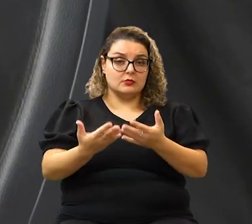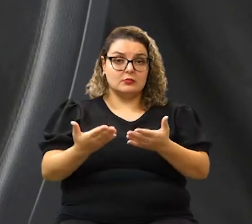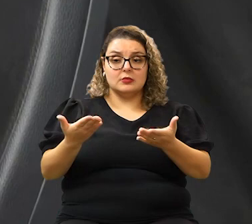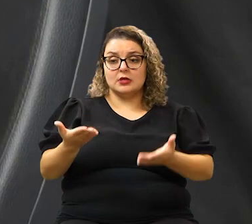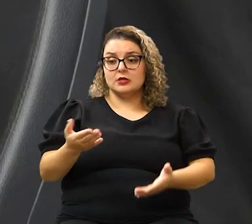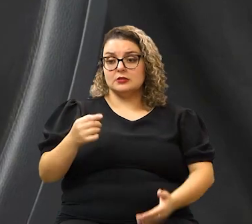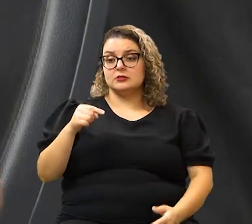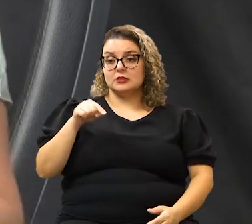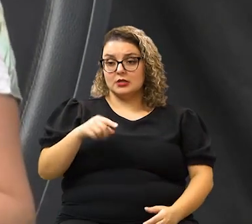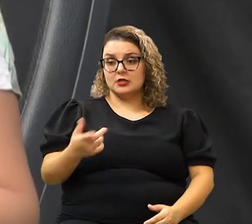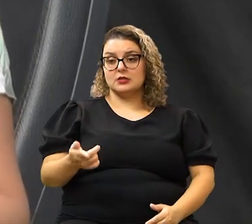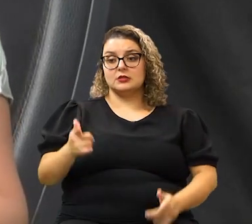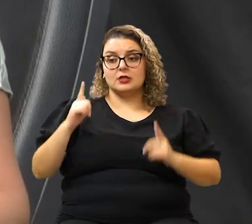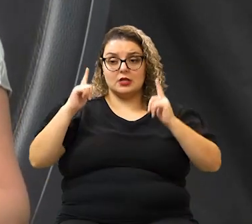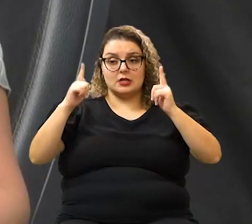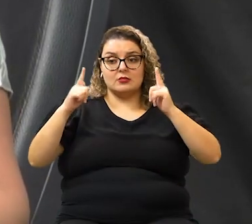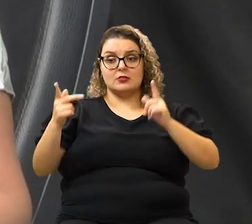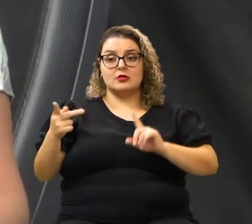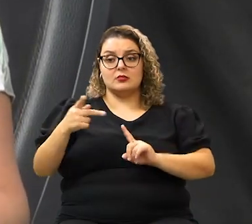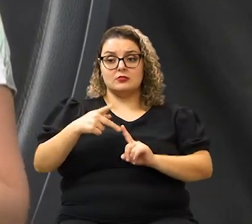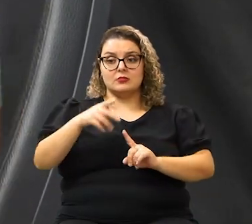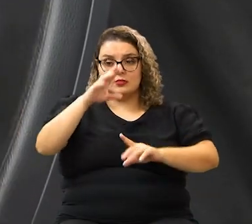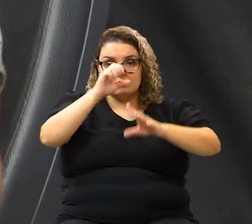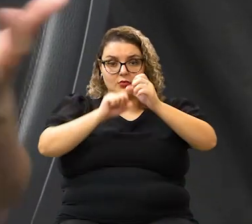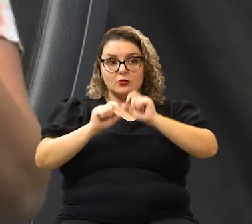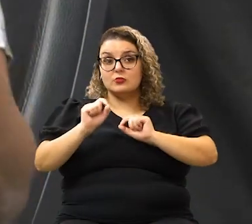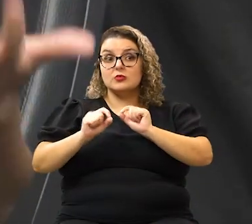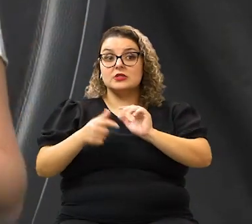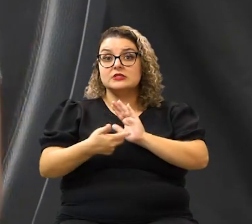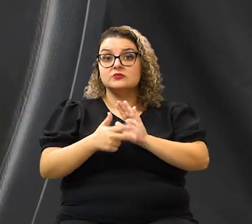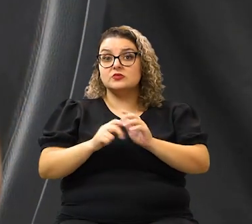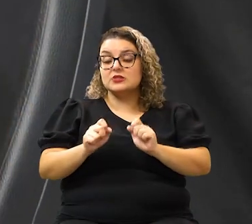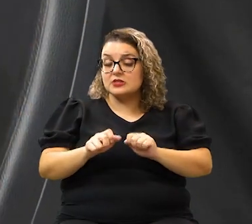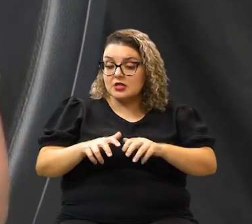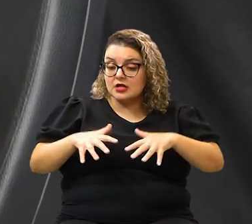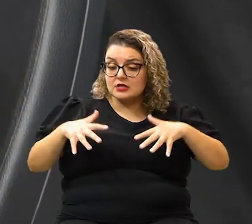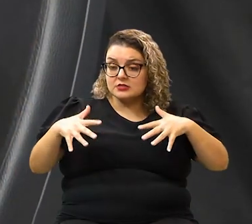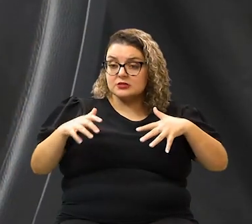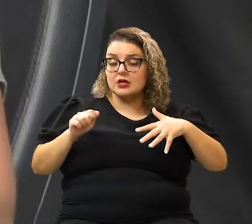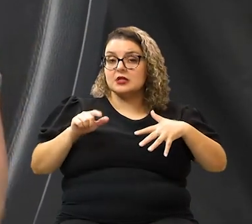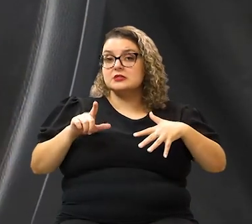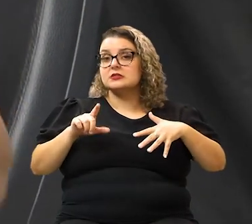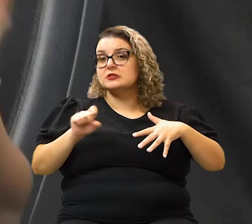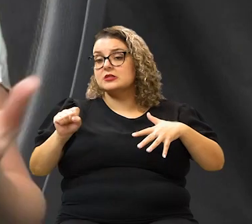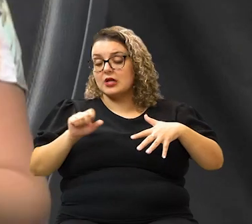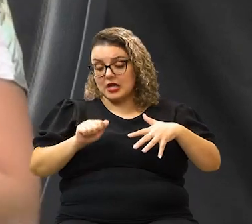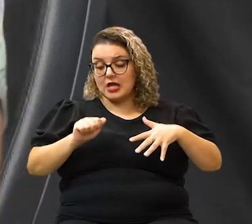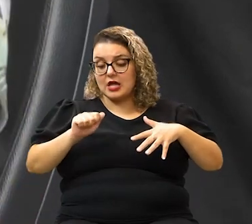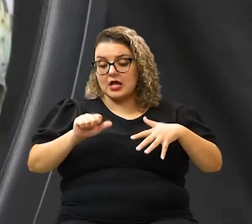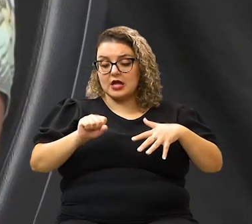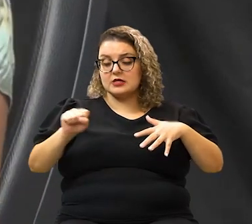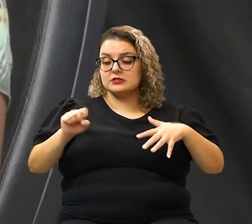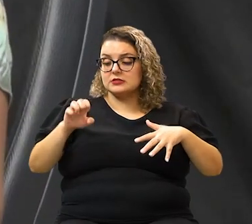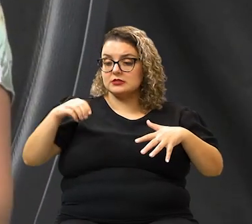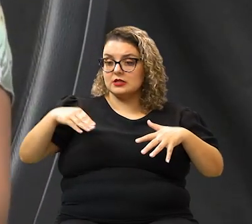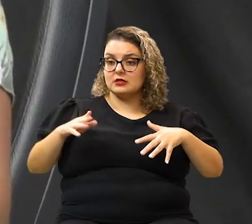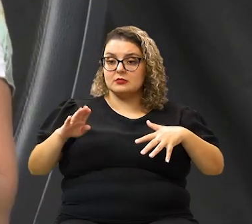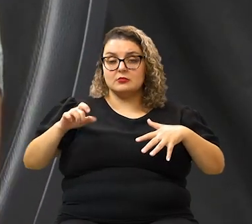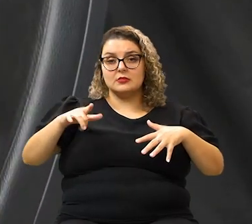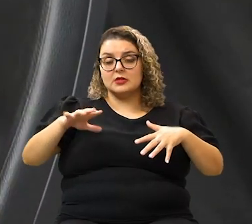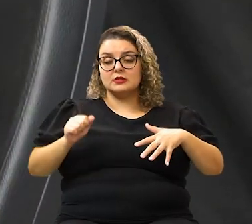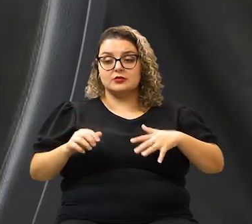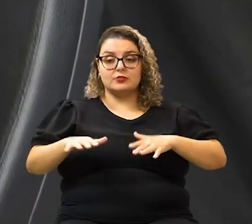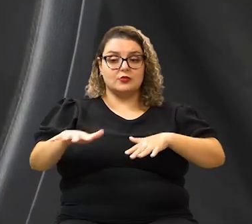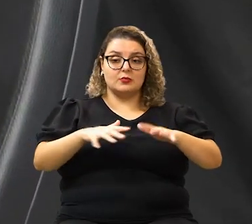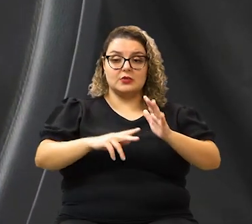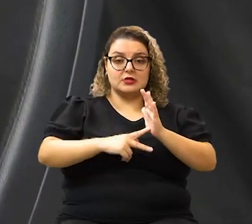Previdência que eu fui aprender o que é assembleia, né? Porque a gente que está acostumado a fazer assembleia, né? Assembleia de movimento sindical, assembleia de movimento estudantil, você